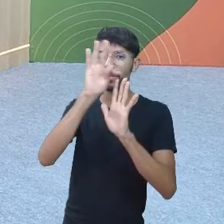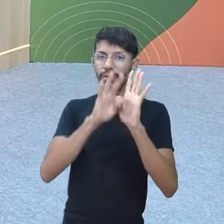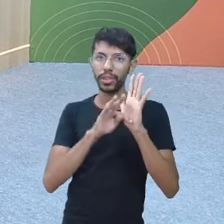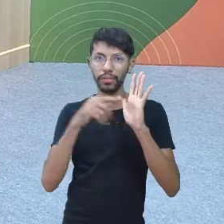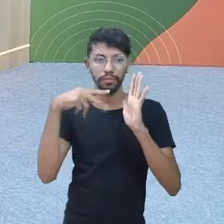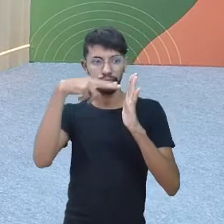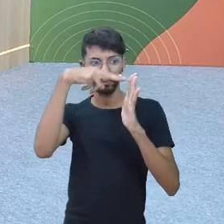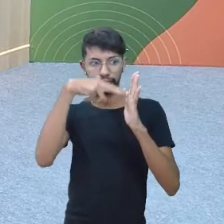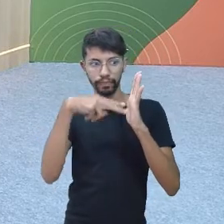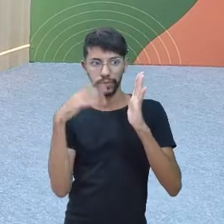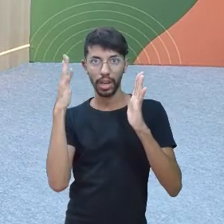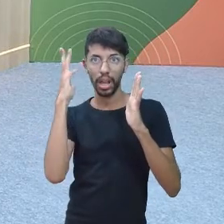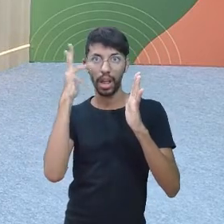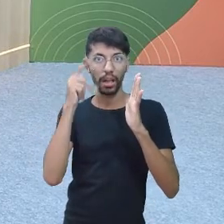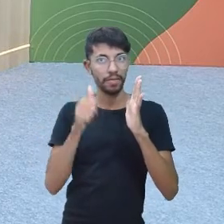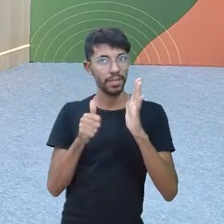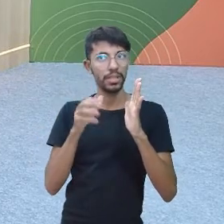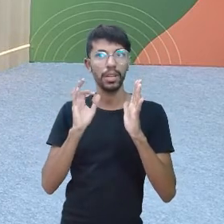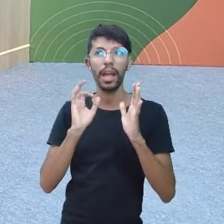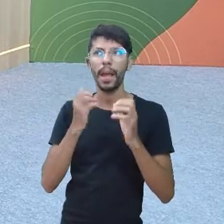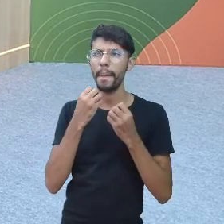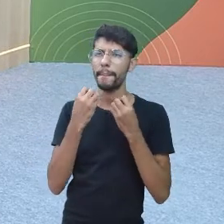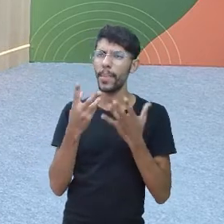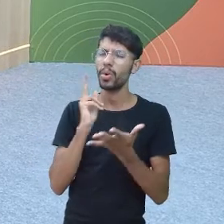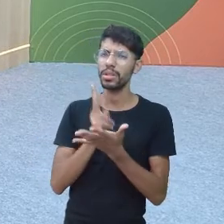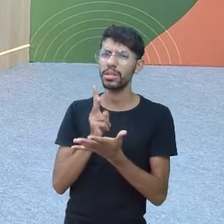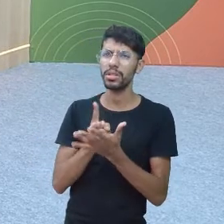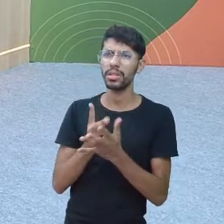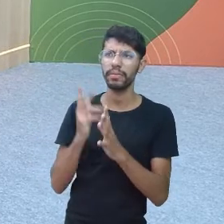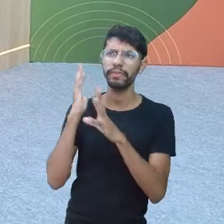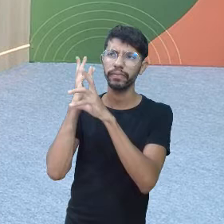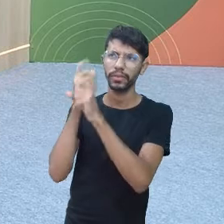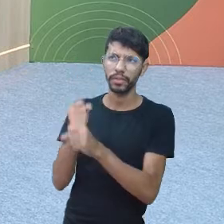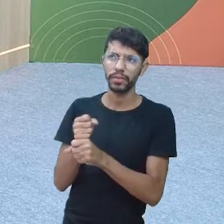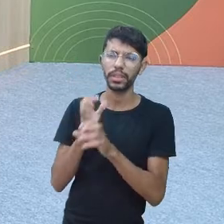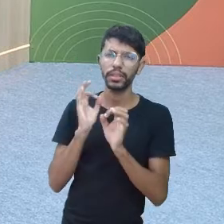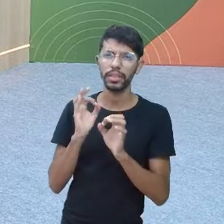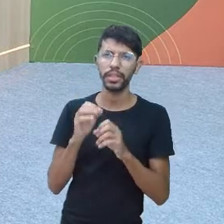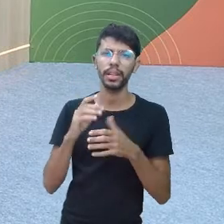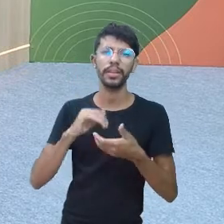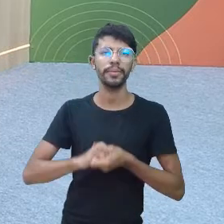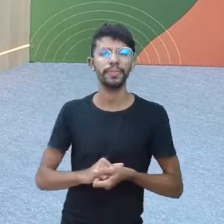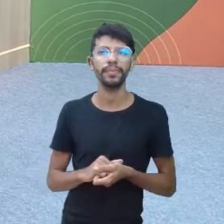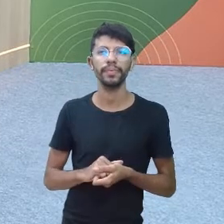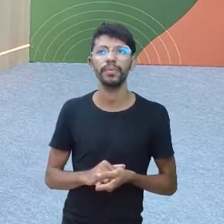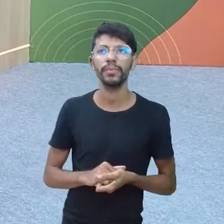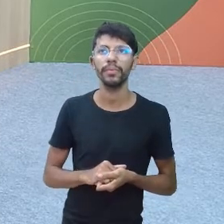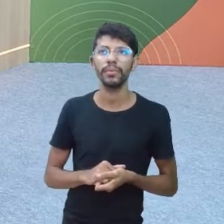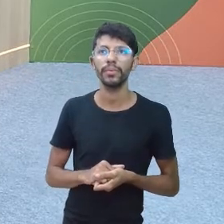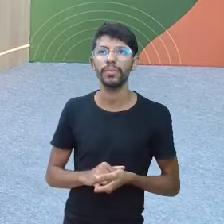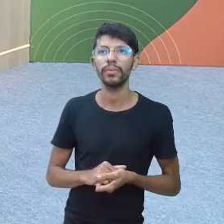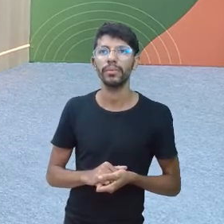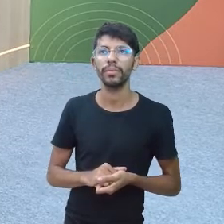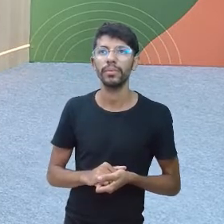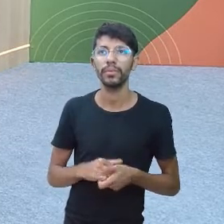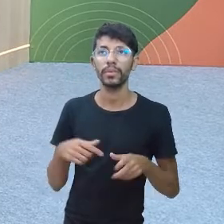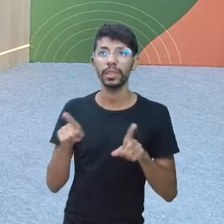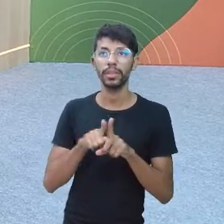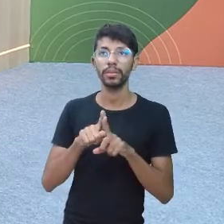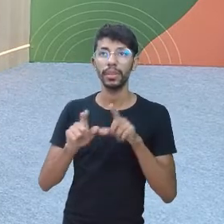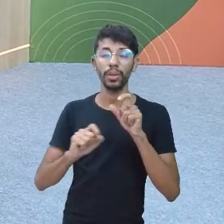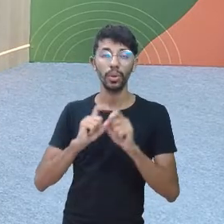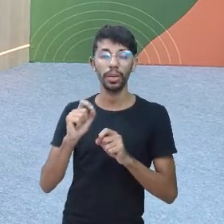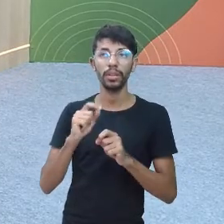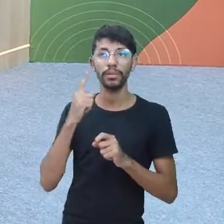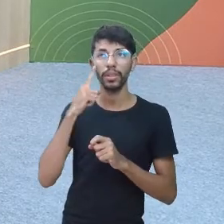revisar tudo que você produz, não apenas a entrevista, caso passe algum equívoco, alguma inadequação. Um recurso recorrente